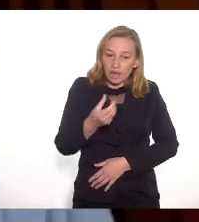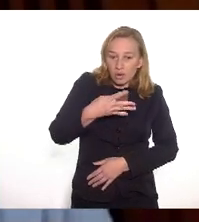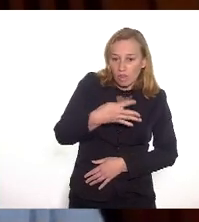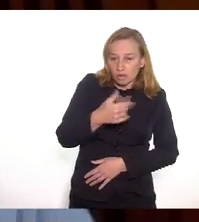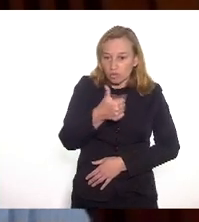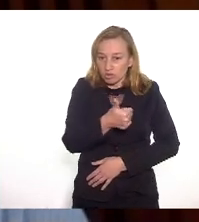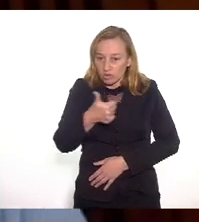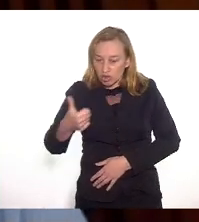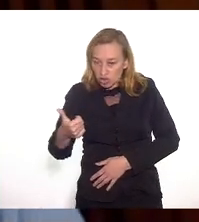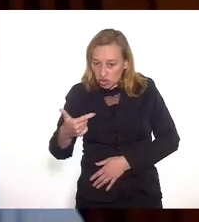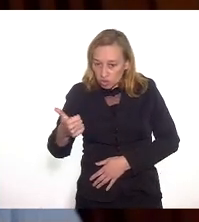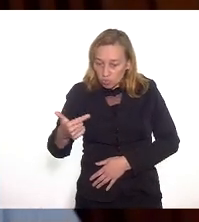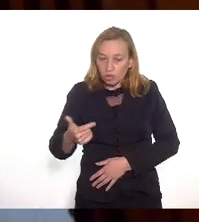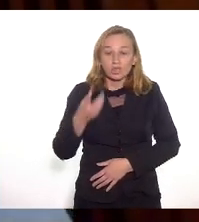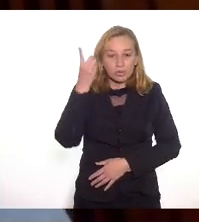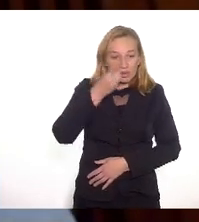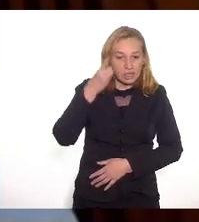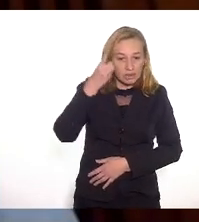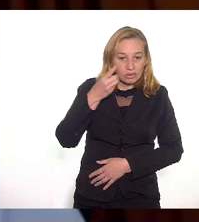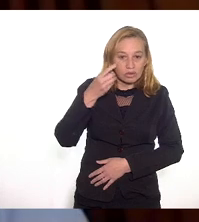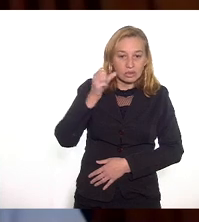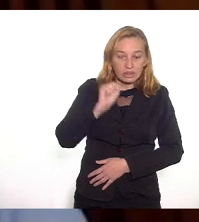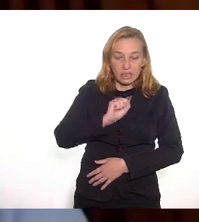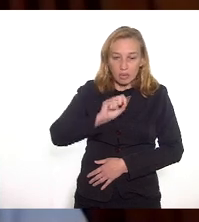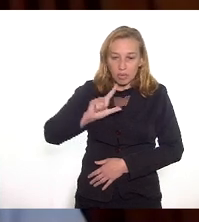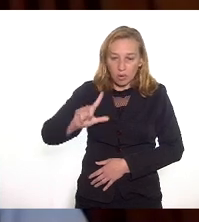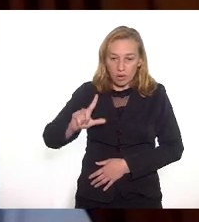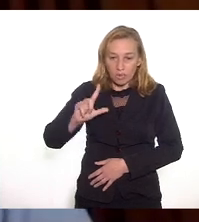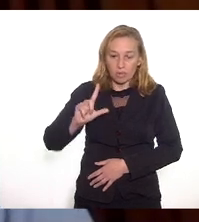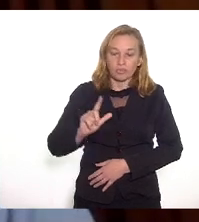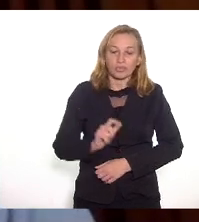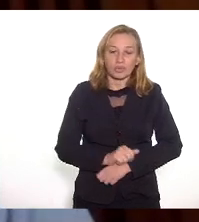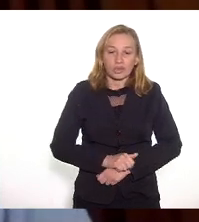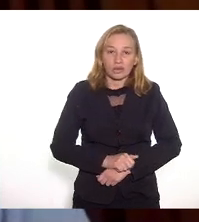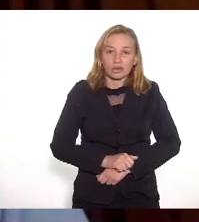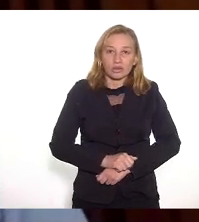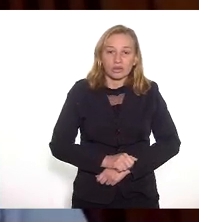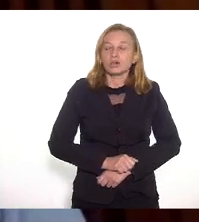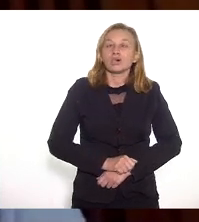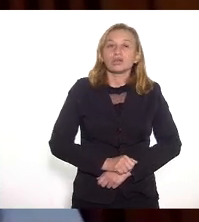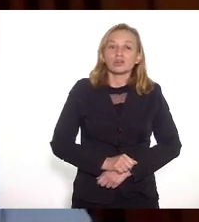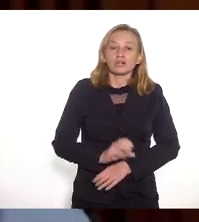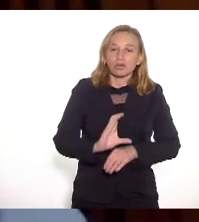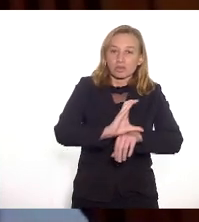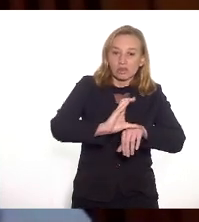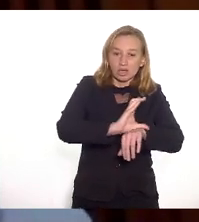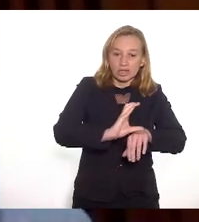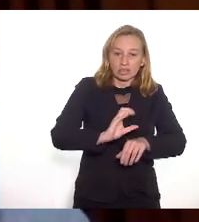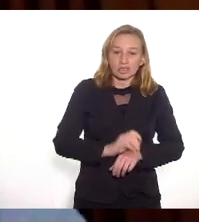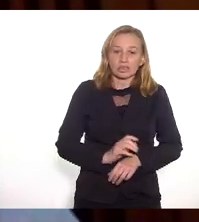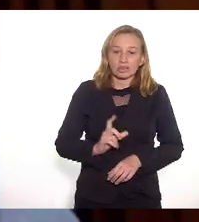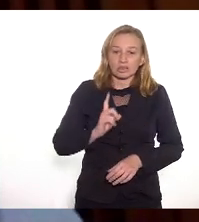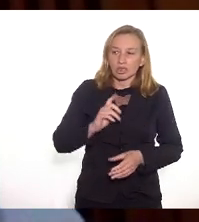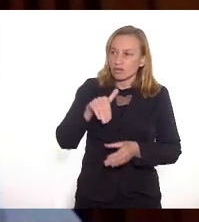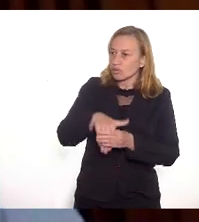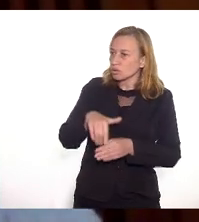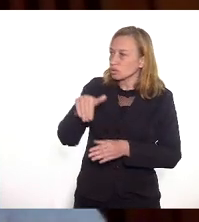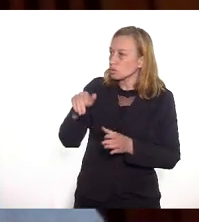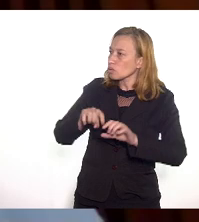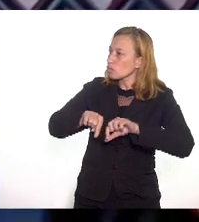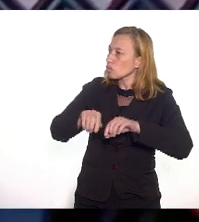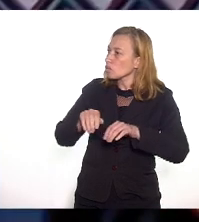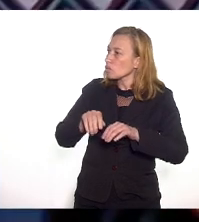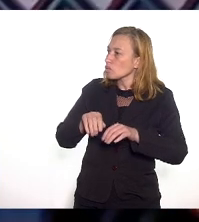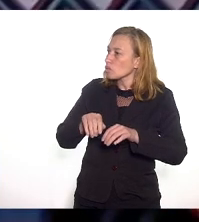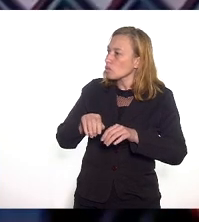4164/2021, autoria do deputado Samuel Malafaia, o parecer é pela constitucionalidade. Eu tenho voto divergente. Eu